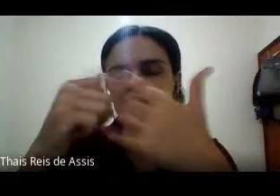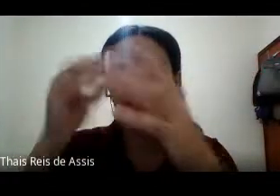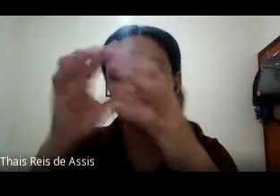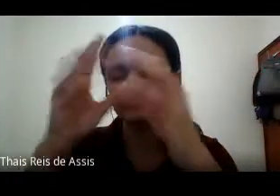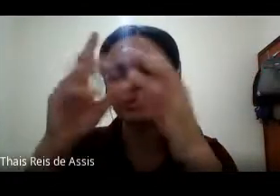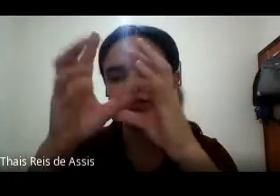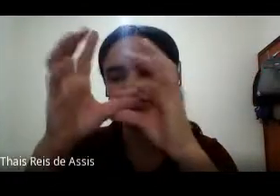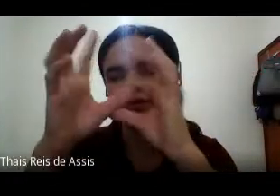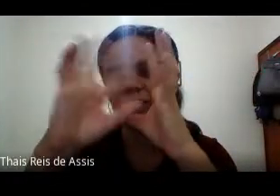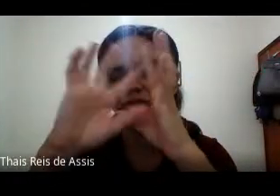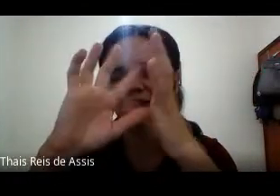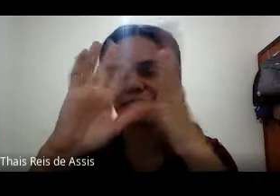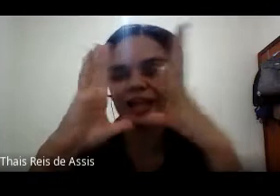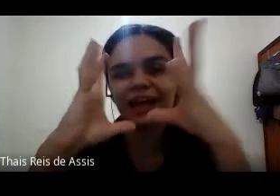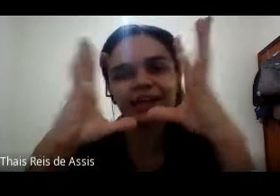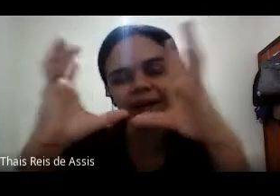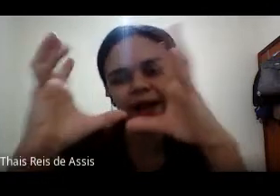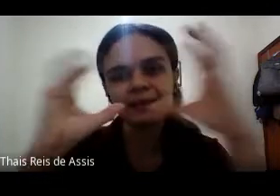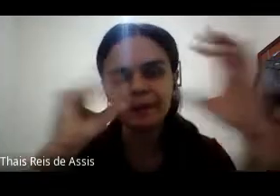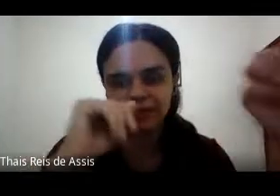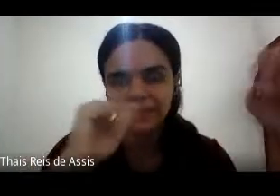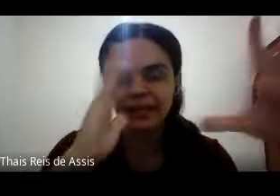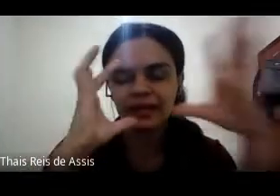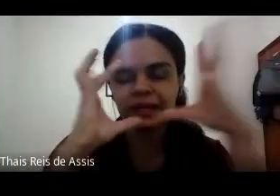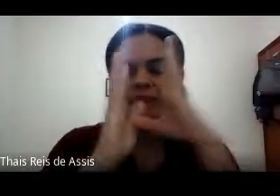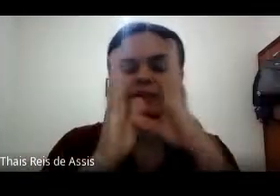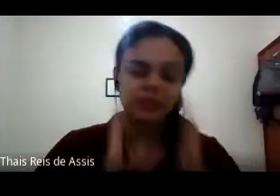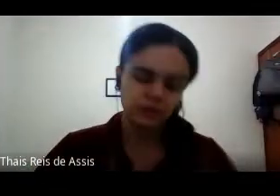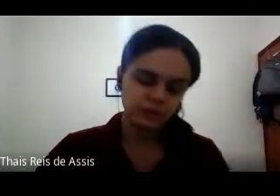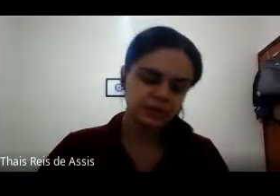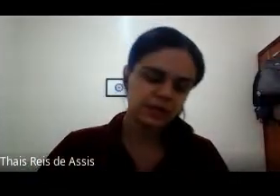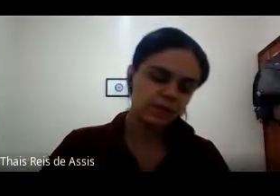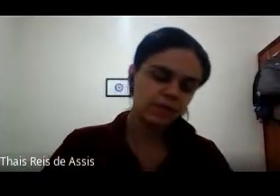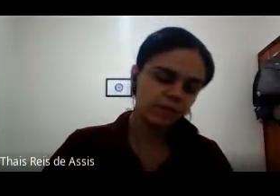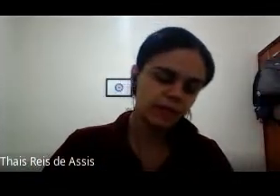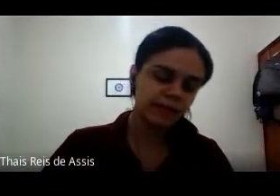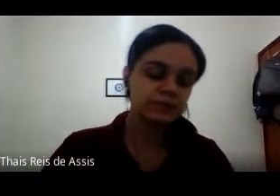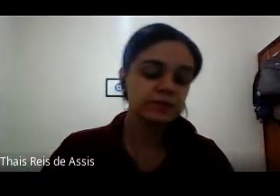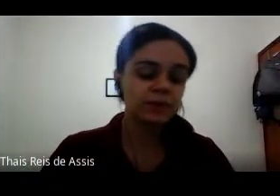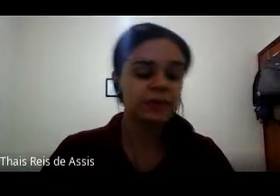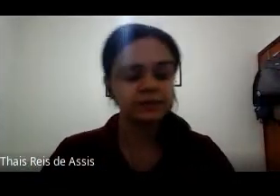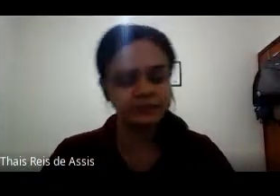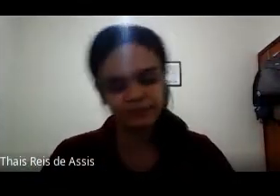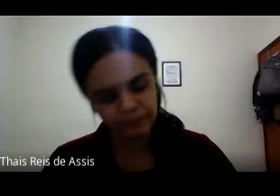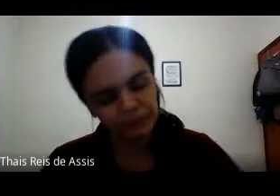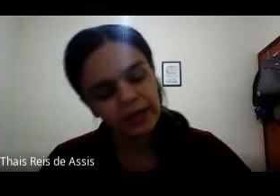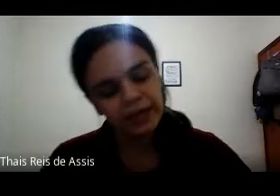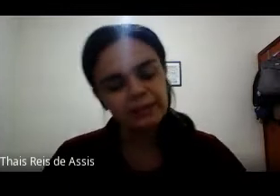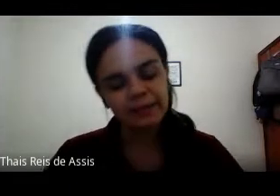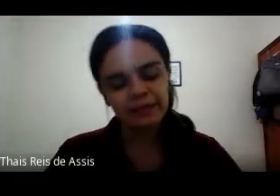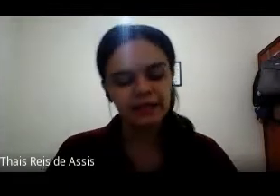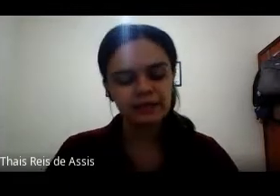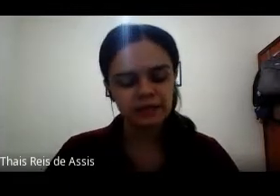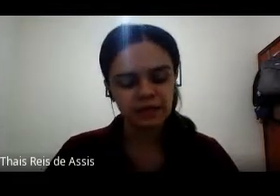física, química, biologia, história, geografia. Cada matéria tem o seu, cada um no seu quadrado.